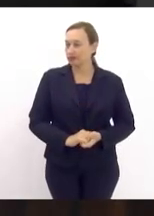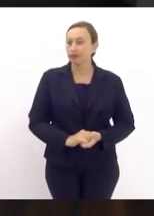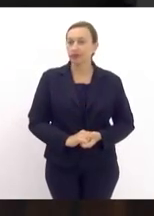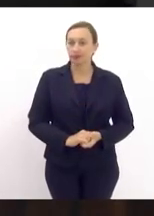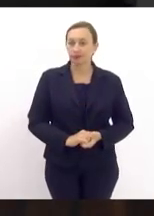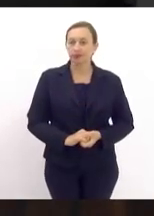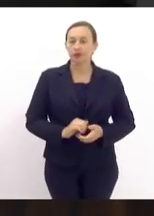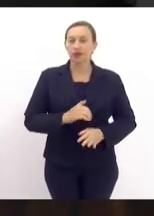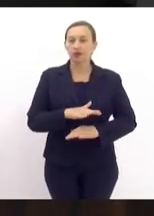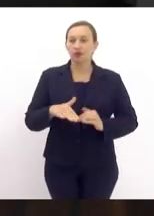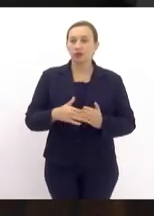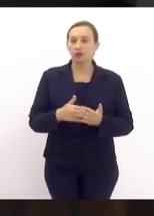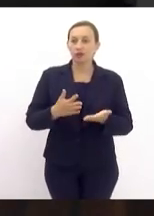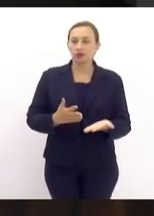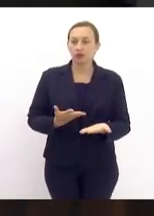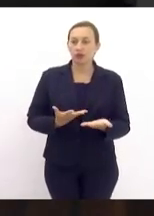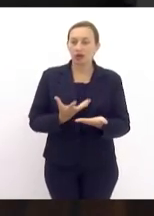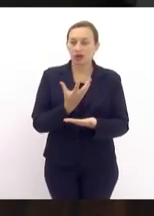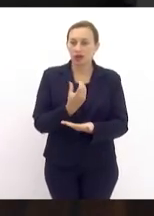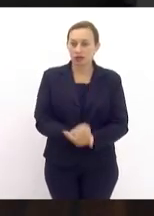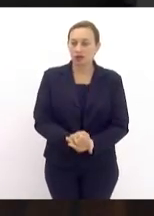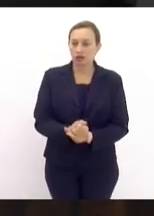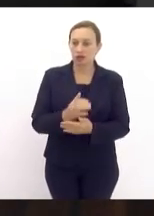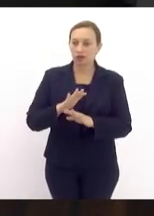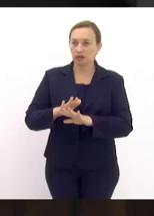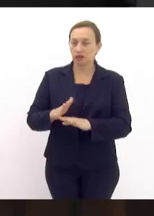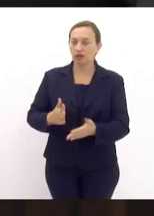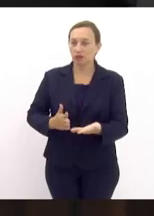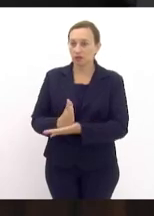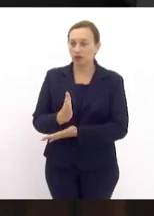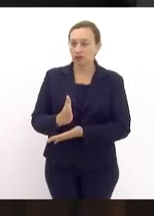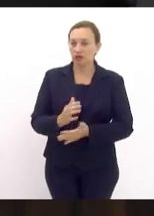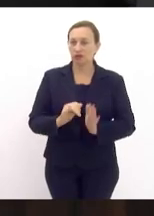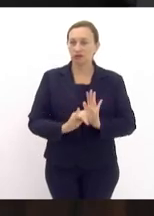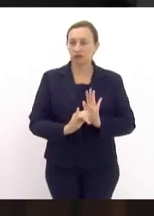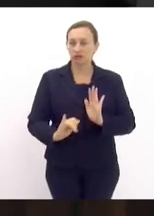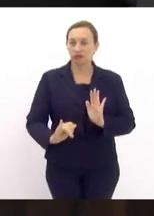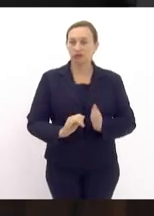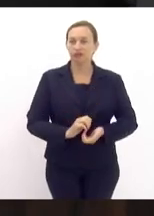Senhores que aprovam, permaneçam como estão, aprovada, vai autógrafo.